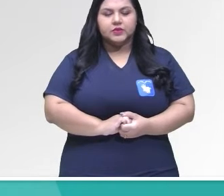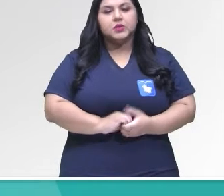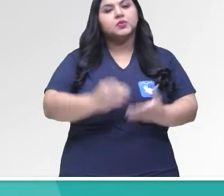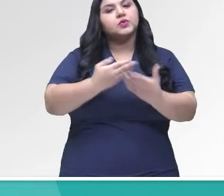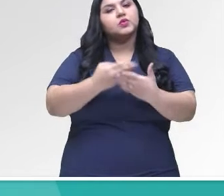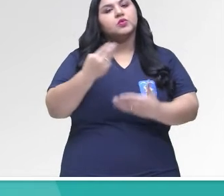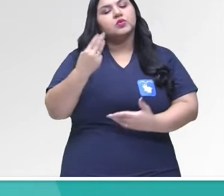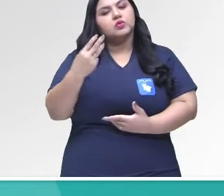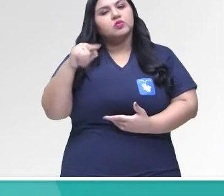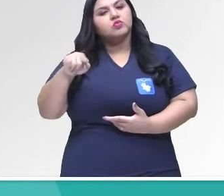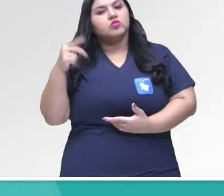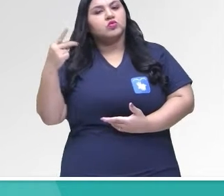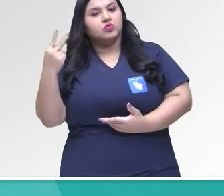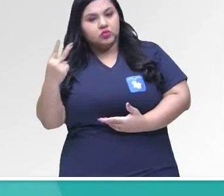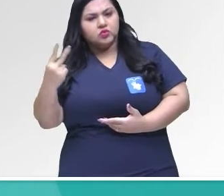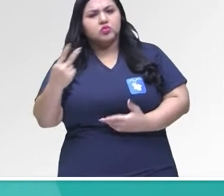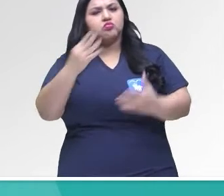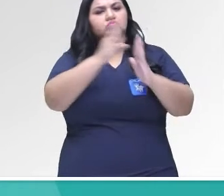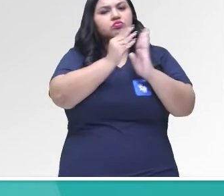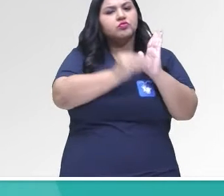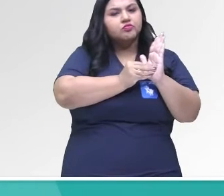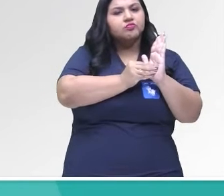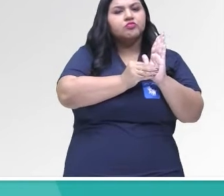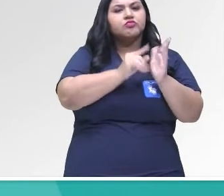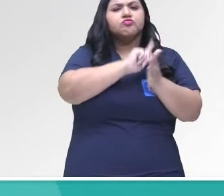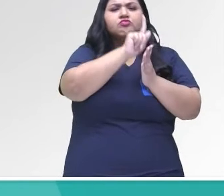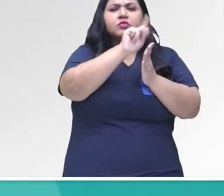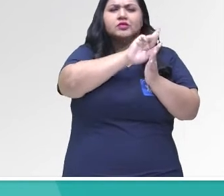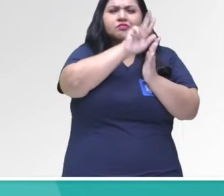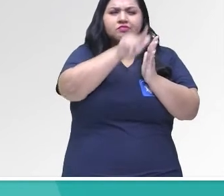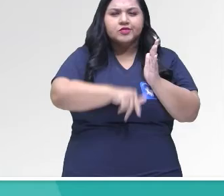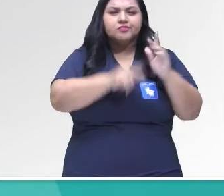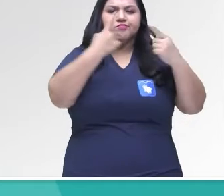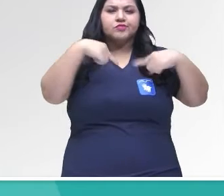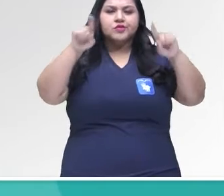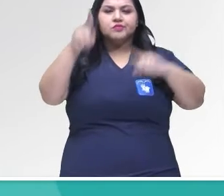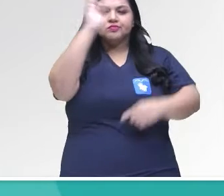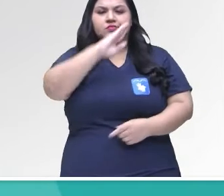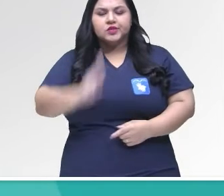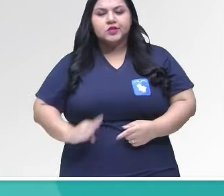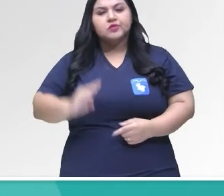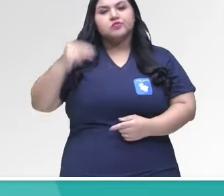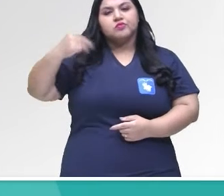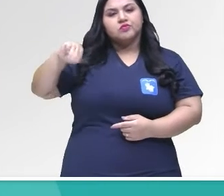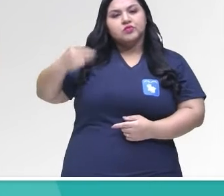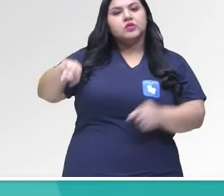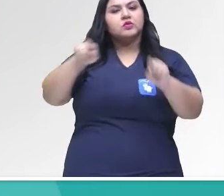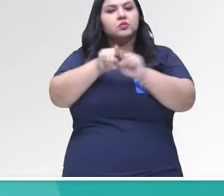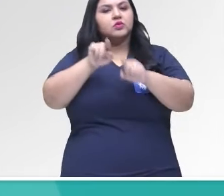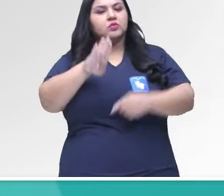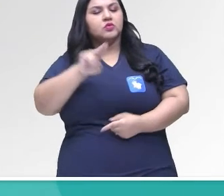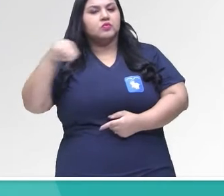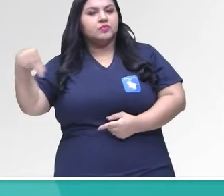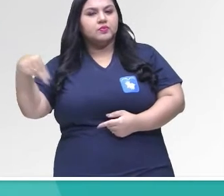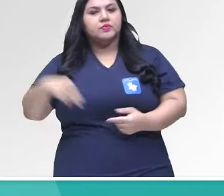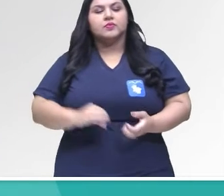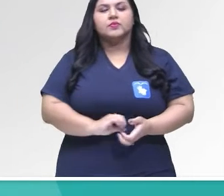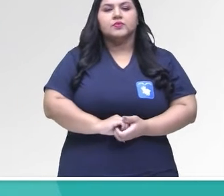Aula 3.2, Conteúdo: Gêneros musicais brasileiros, maracatu e bossa